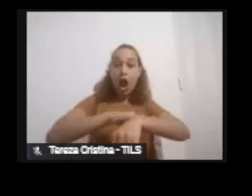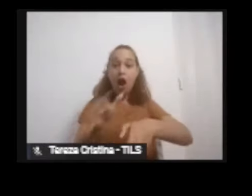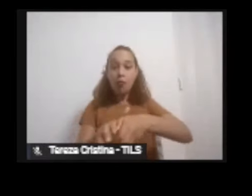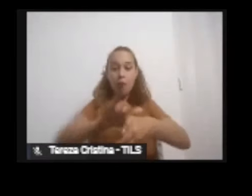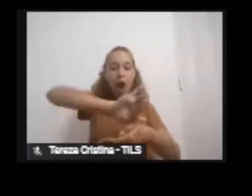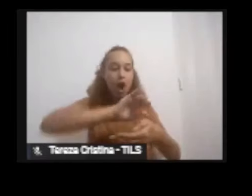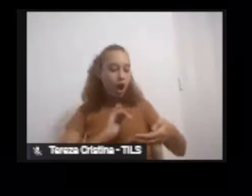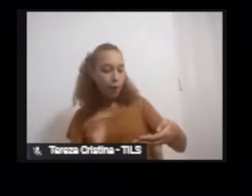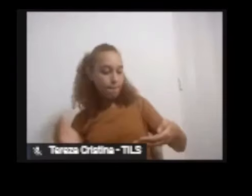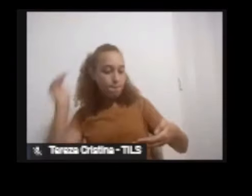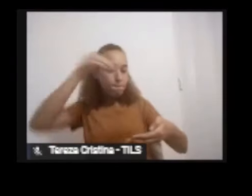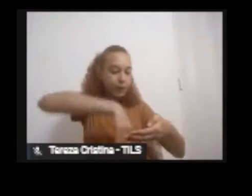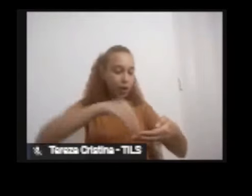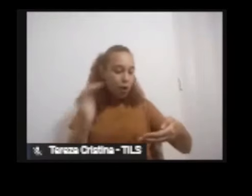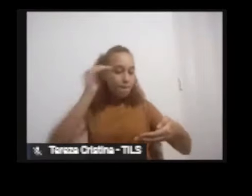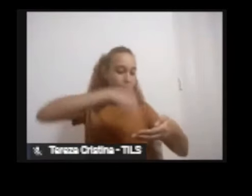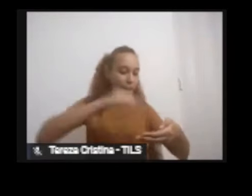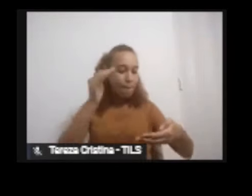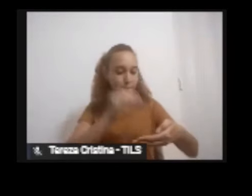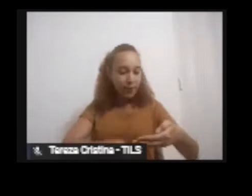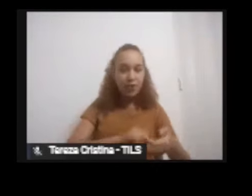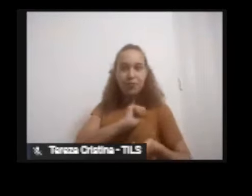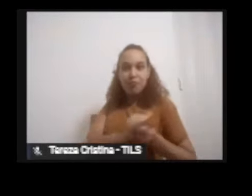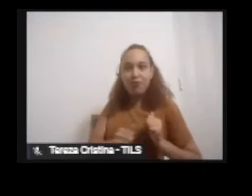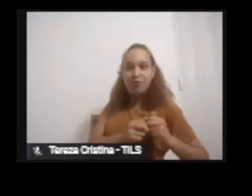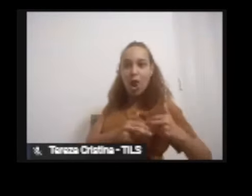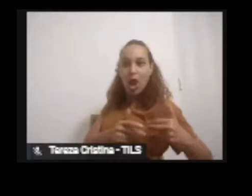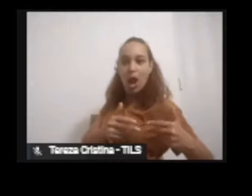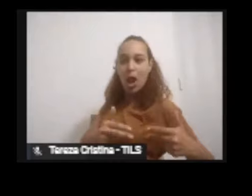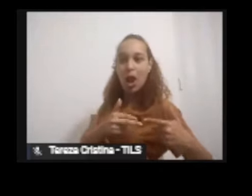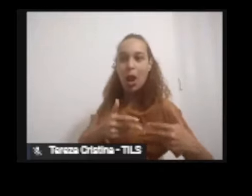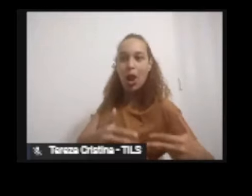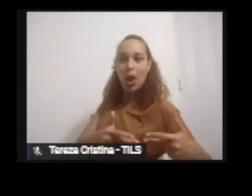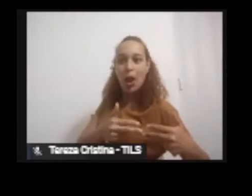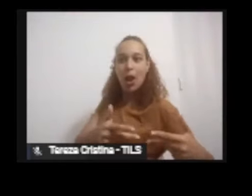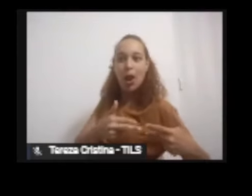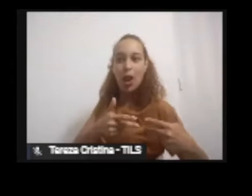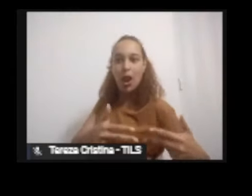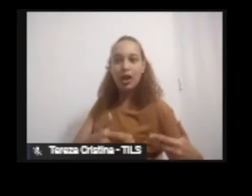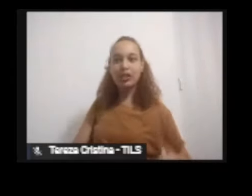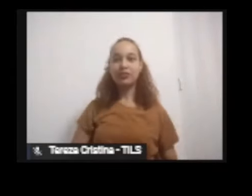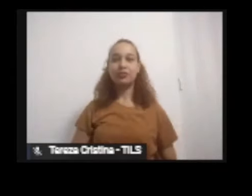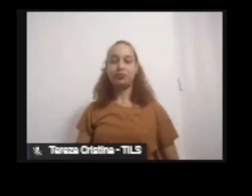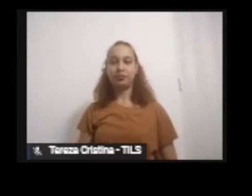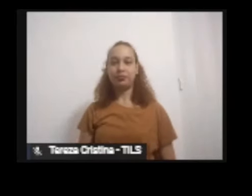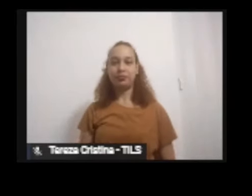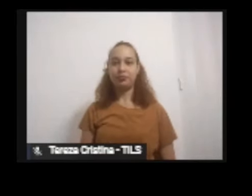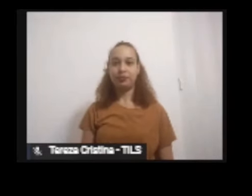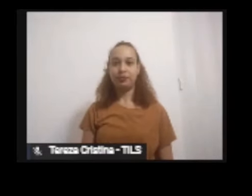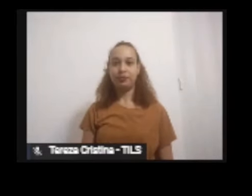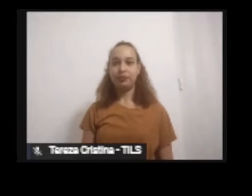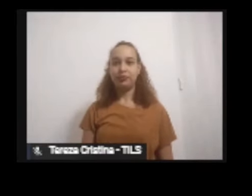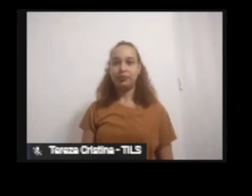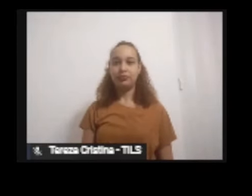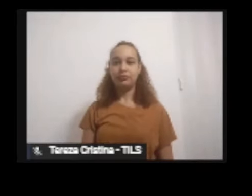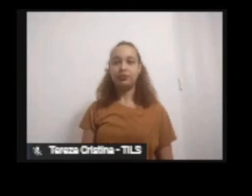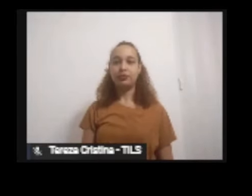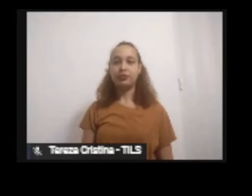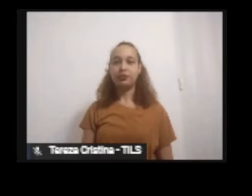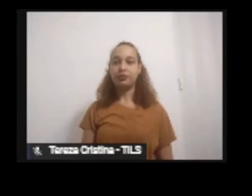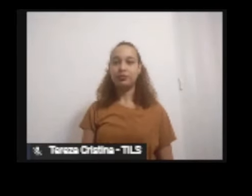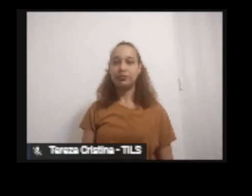uma competição. Garfos pretos estão boiando num vaso branco. O irmão protege o irmãozinho, o abraçando.